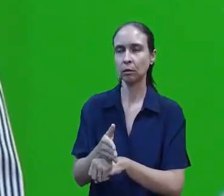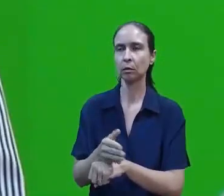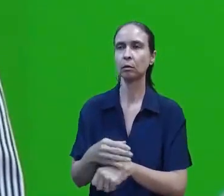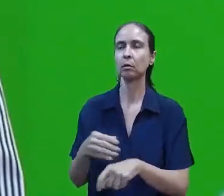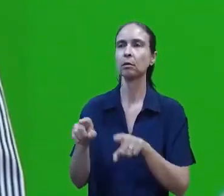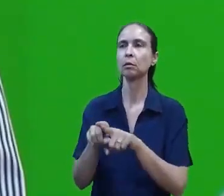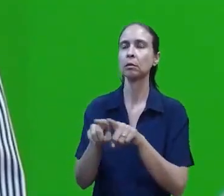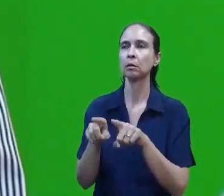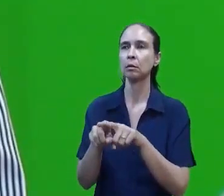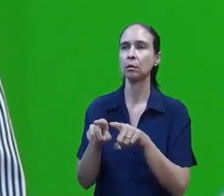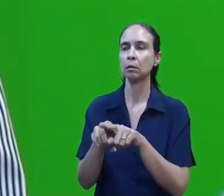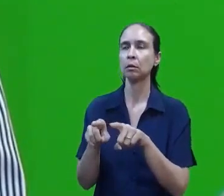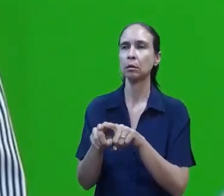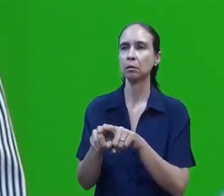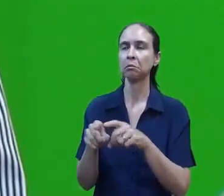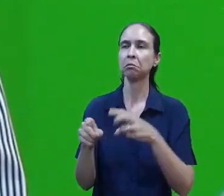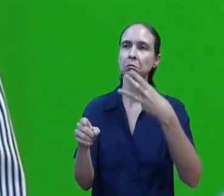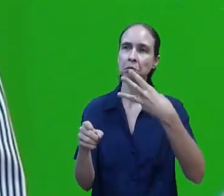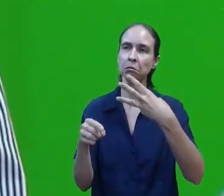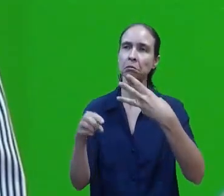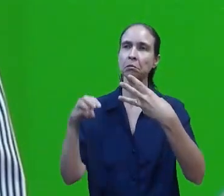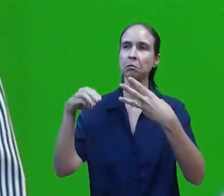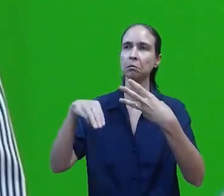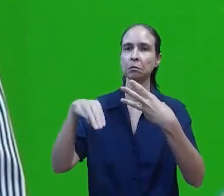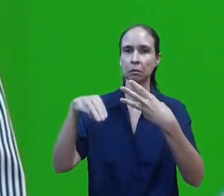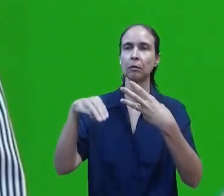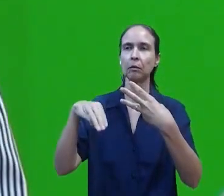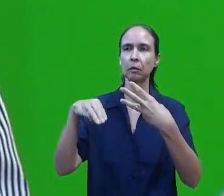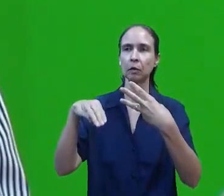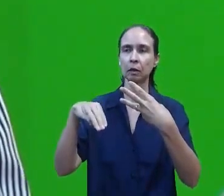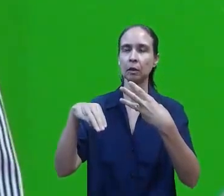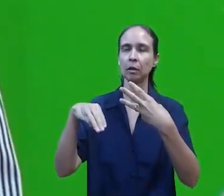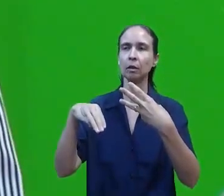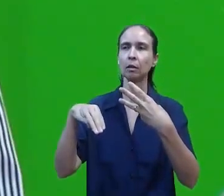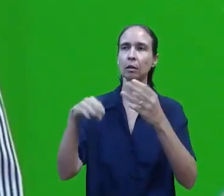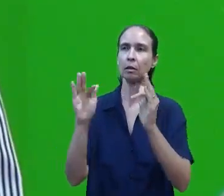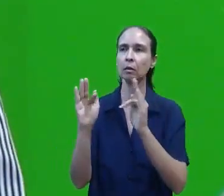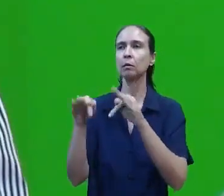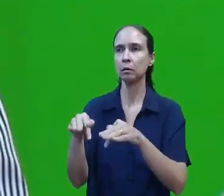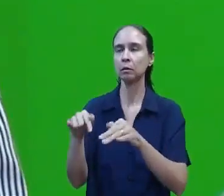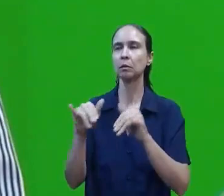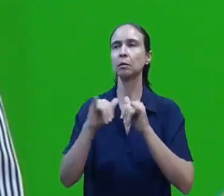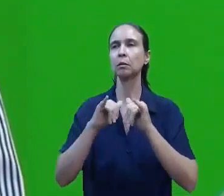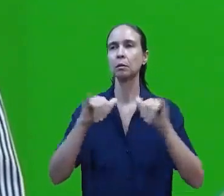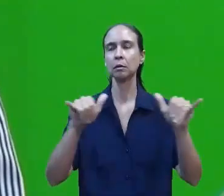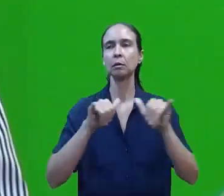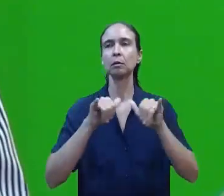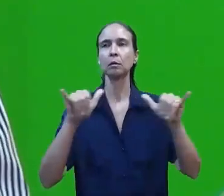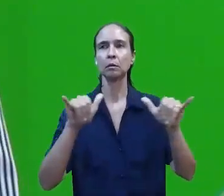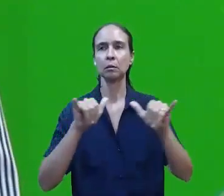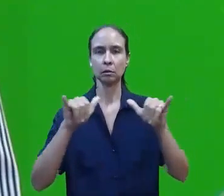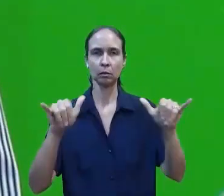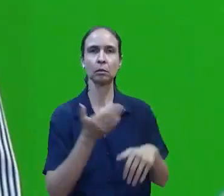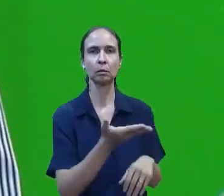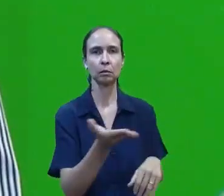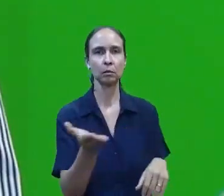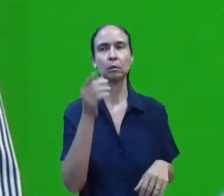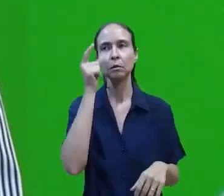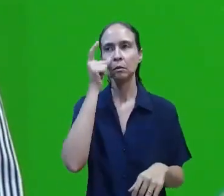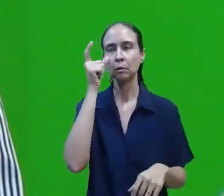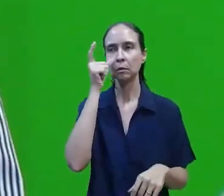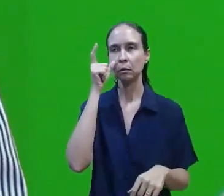uns 3 minutos aqui para o senhor fazer as suas considerações finais e o seu recado a quem nos ouve, aos